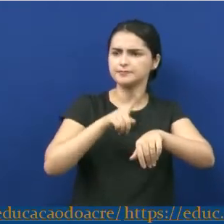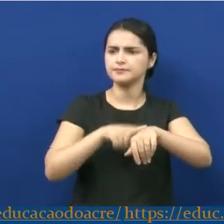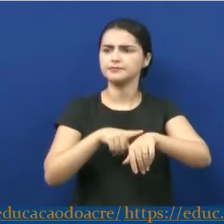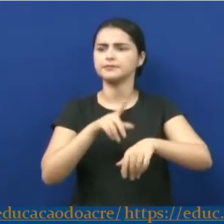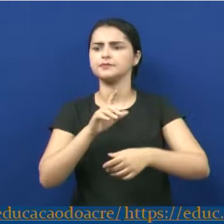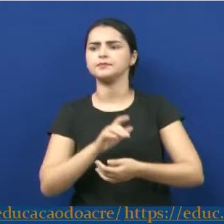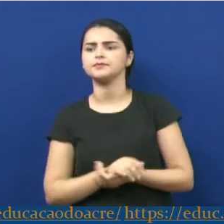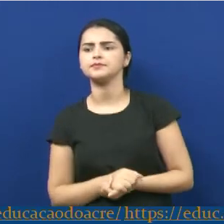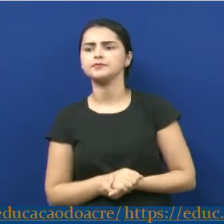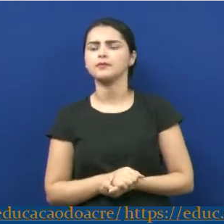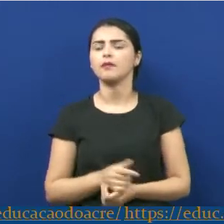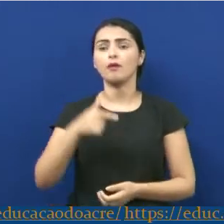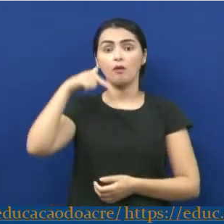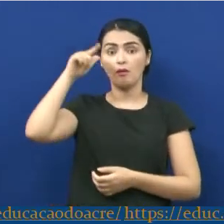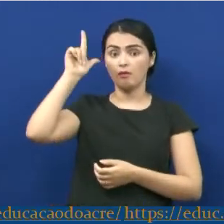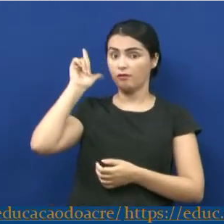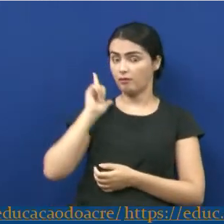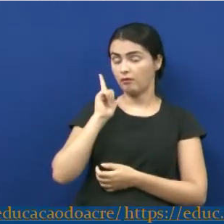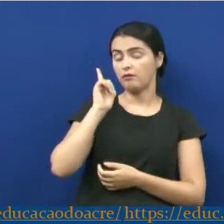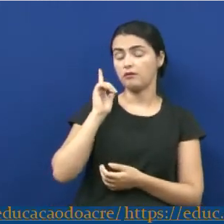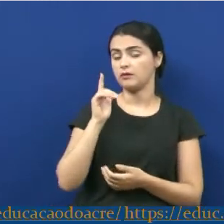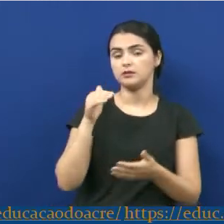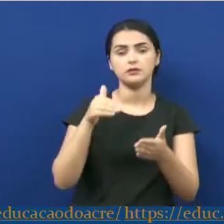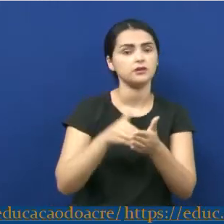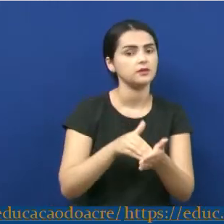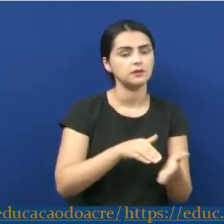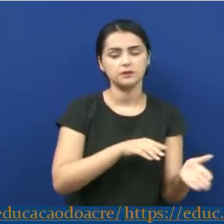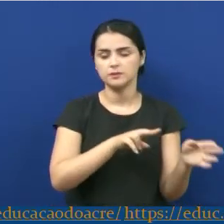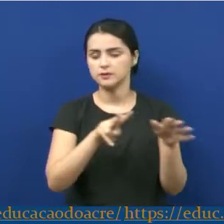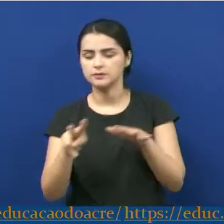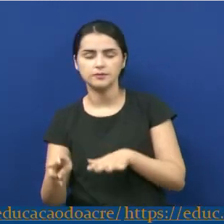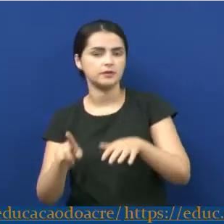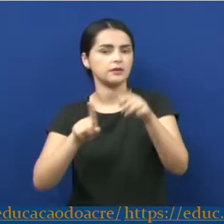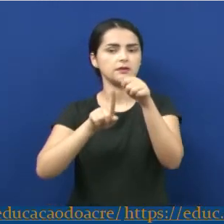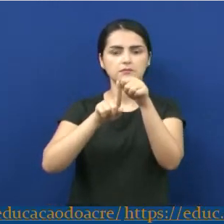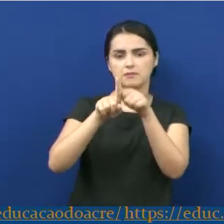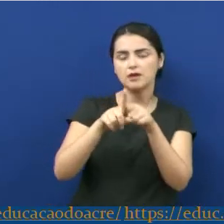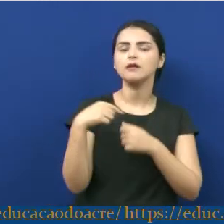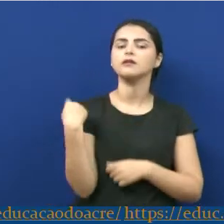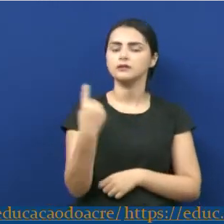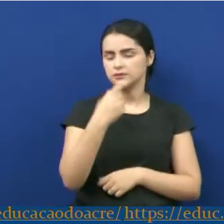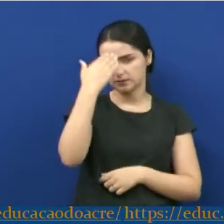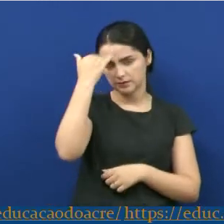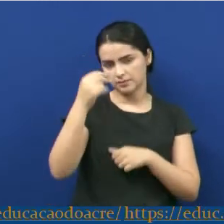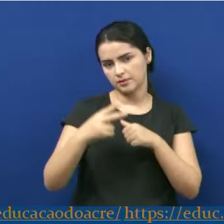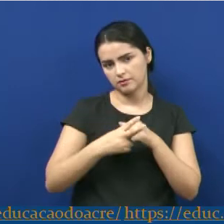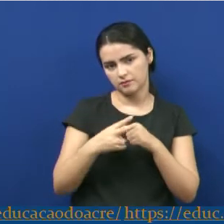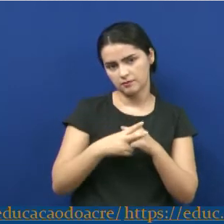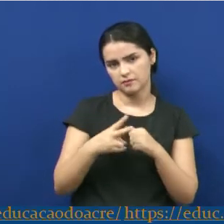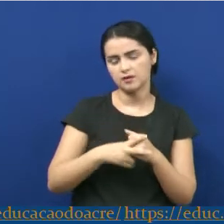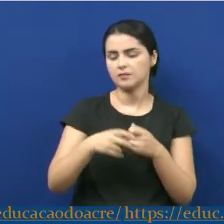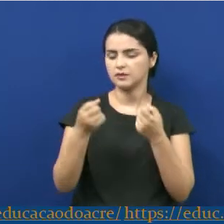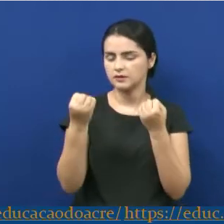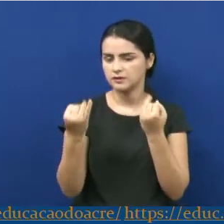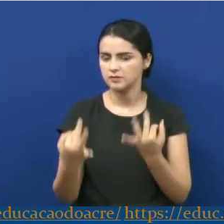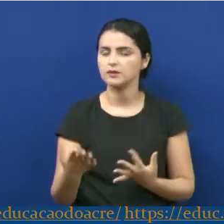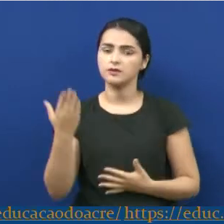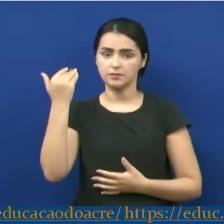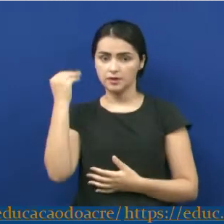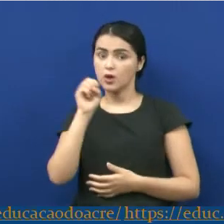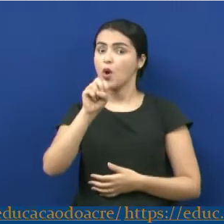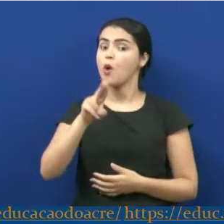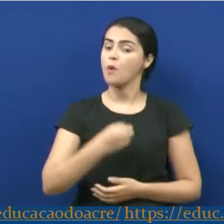last month, ontem, na última semana, no último mês, e aí sim nós saberemos que o verbo está se tratando no passado ou no